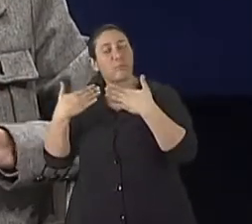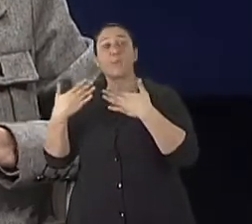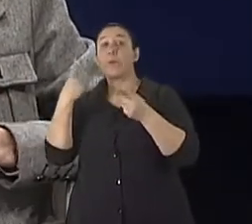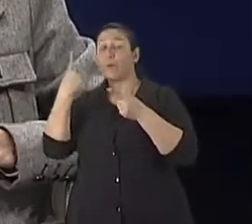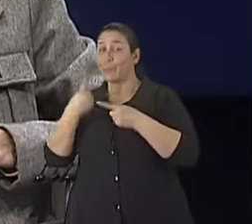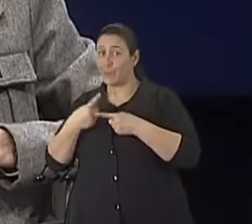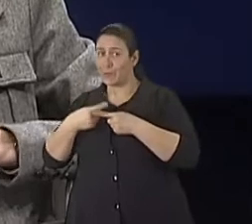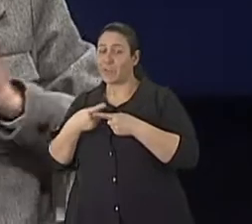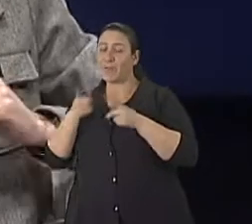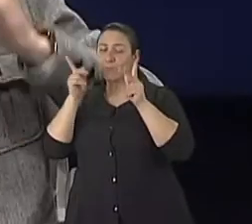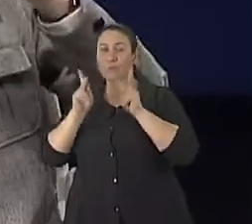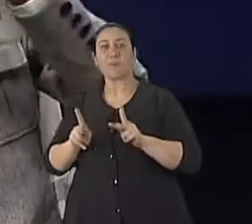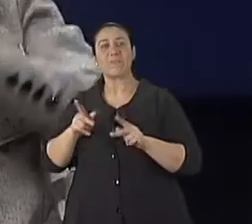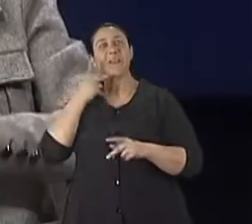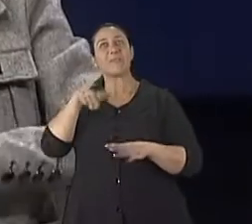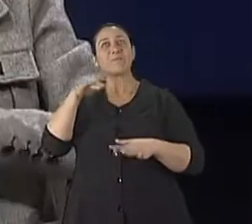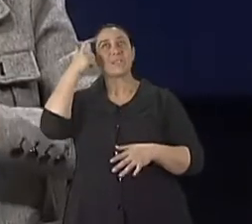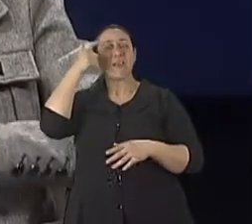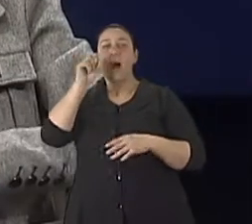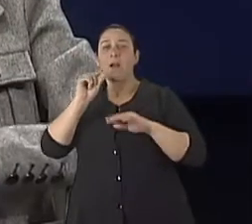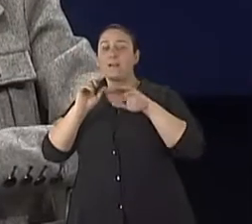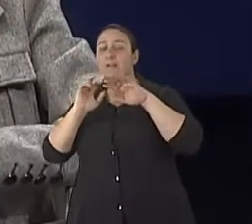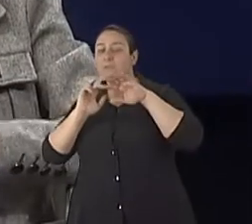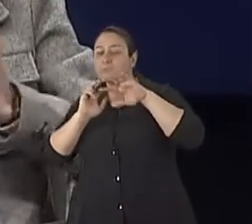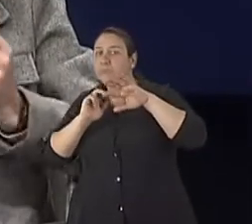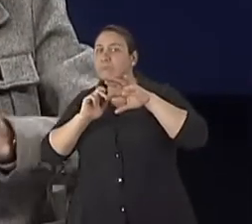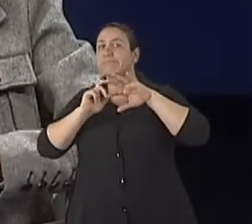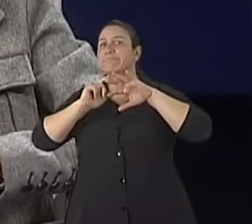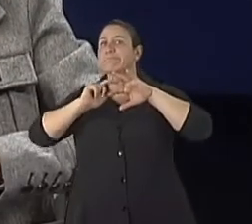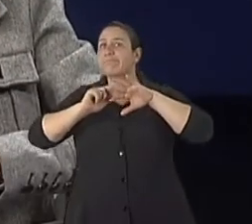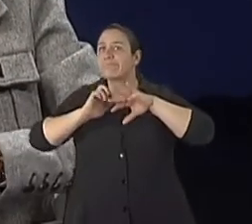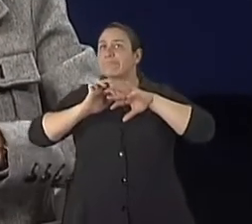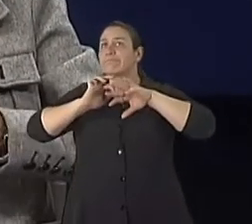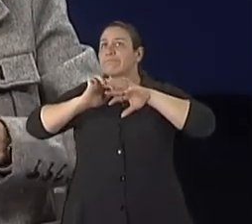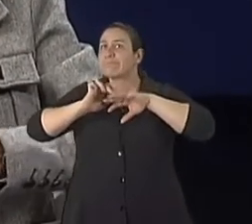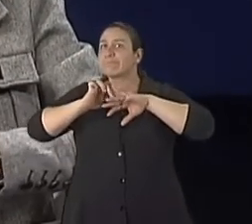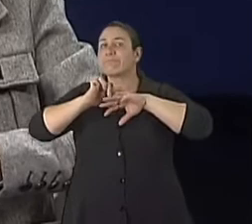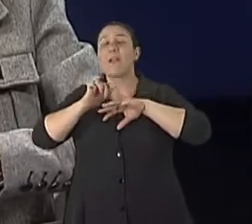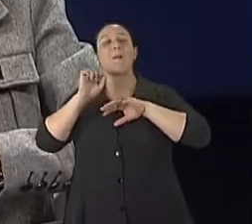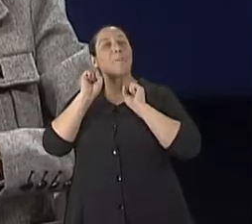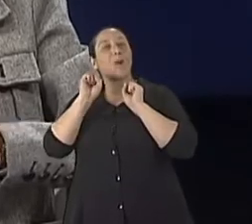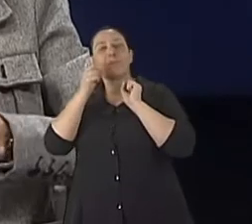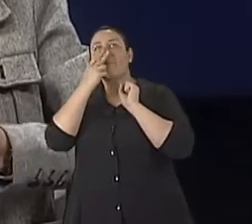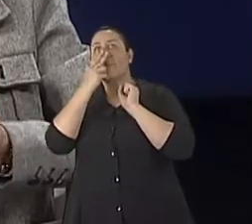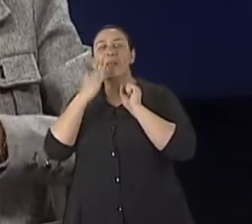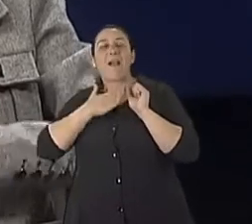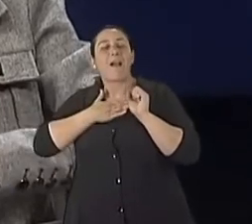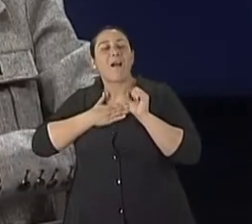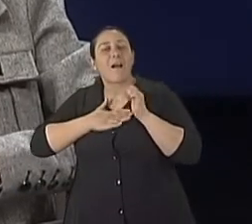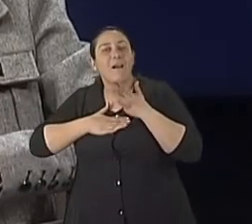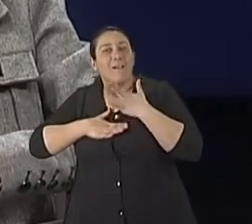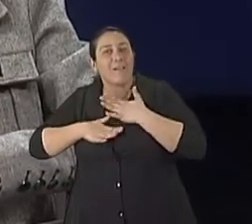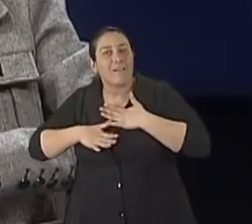até começa então digamos a subir o degrau neve vai subindo uma escada no degrau de tratamentos e aí você pode levar então este o paciente